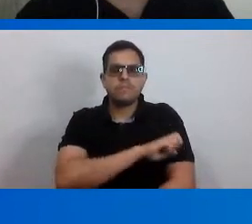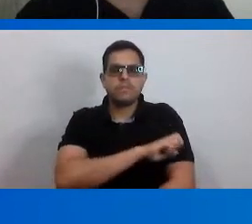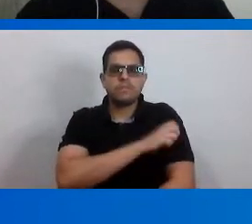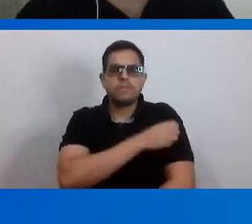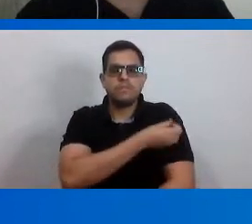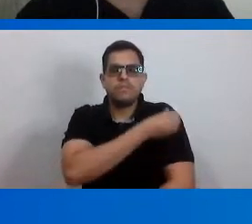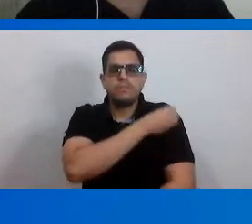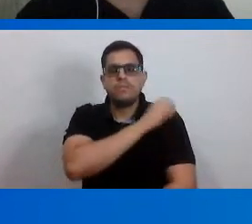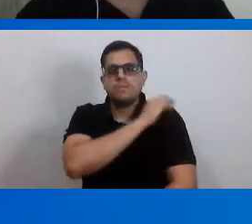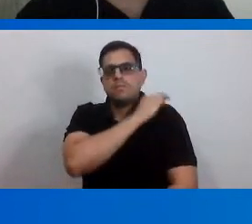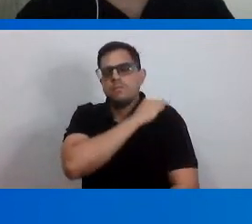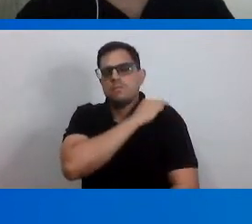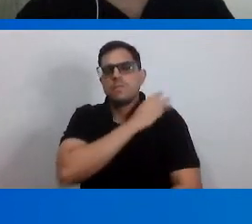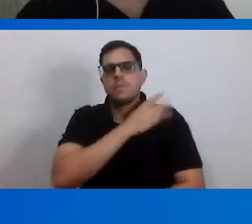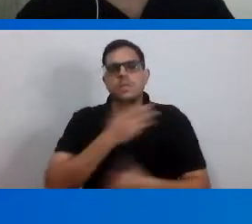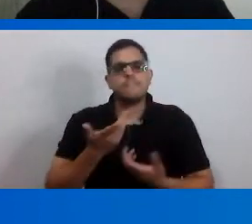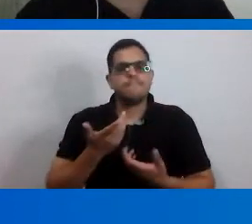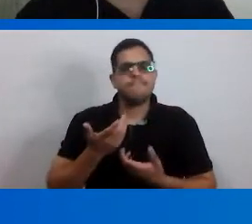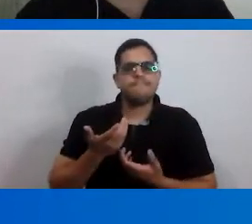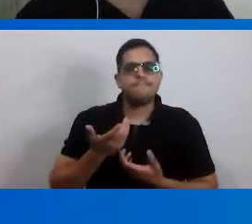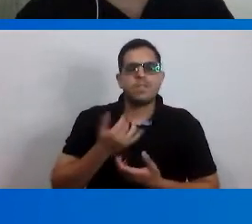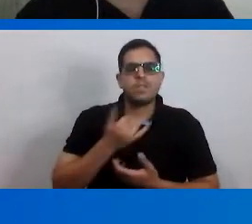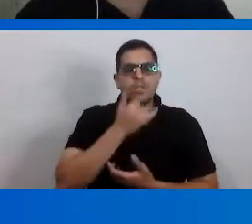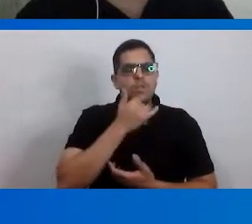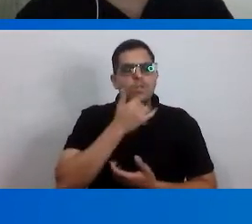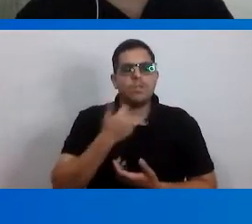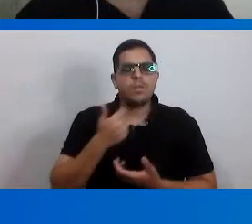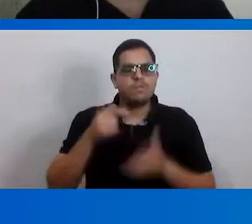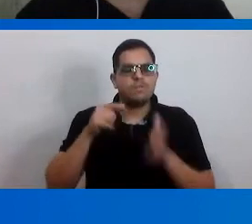alcance para responder essa pergunta